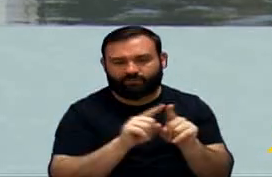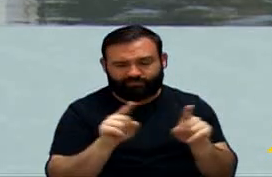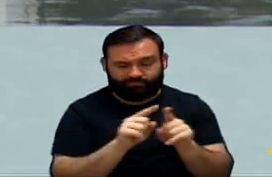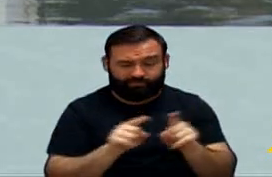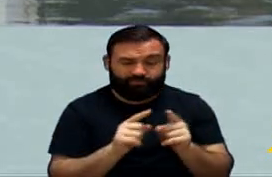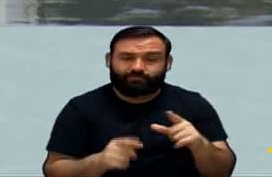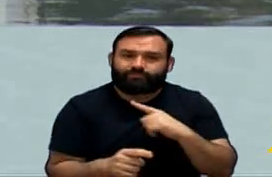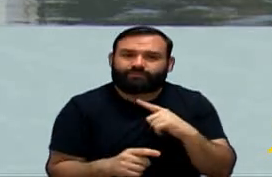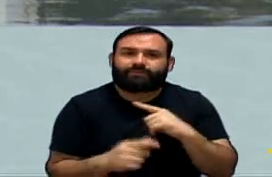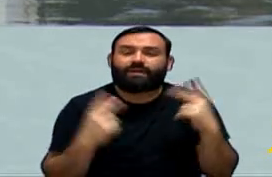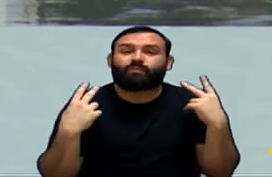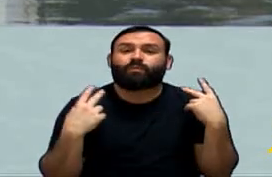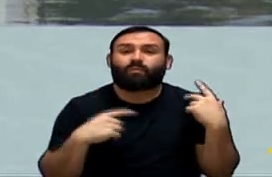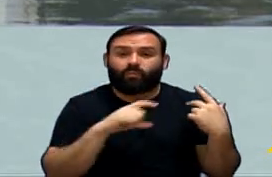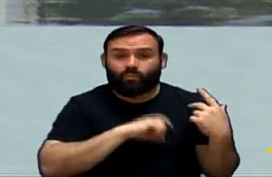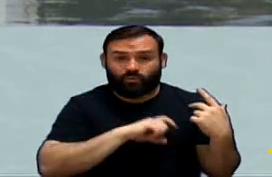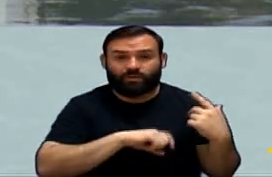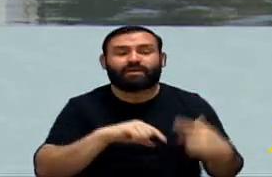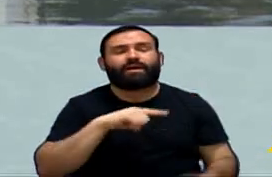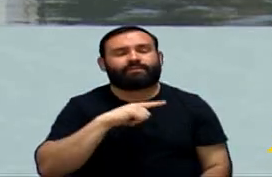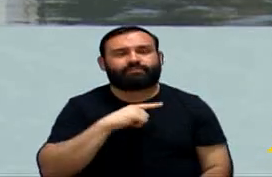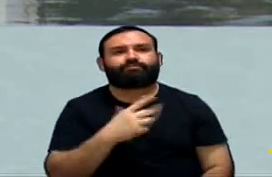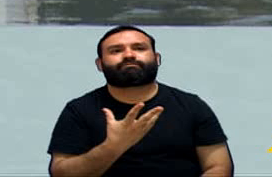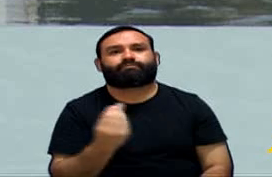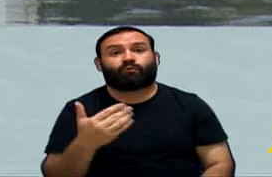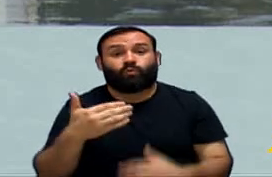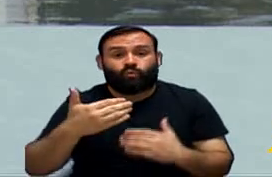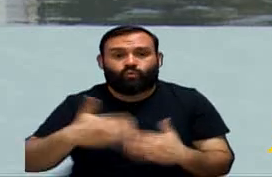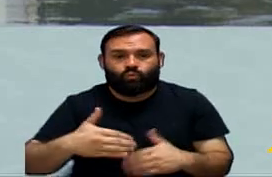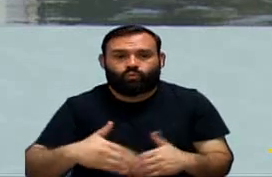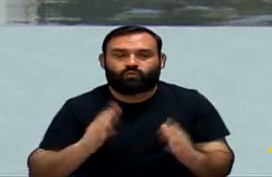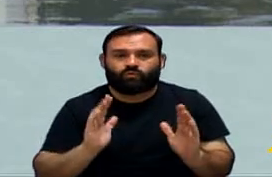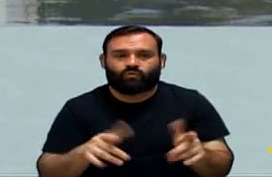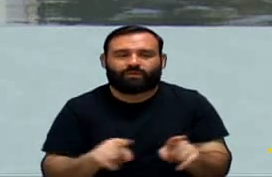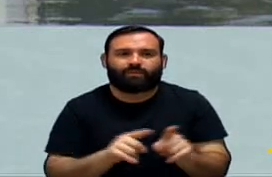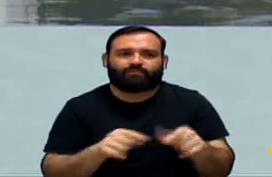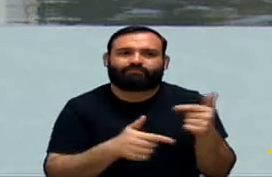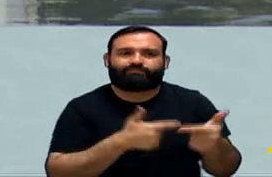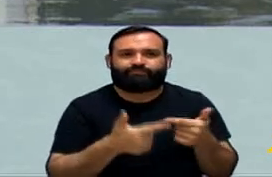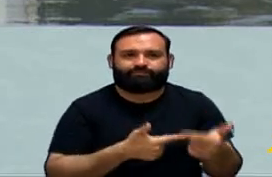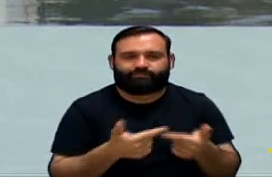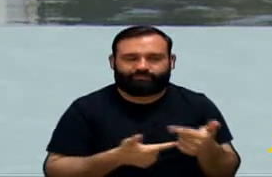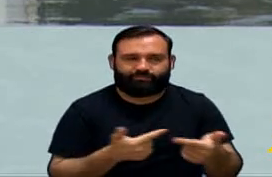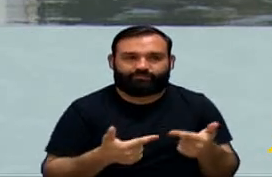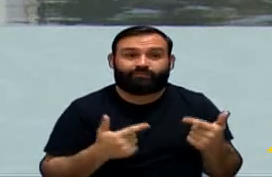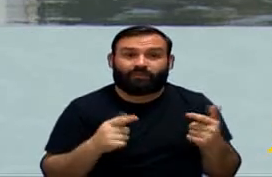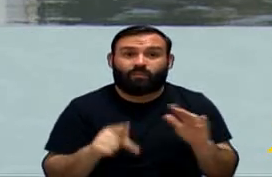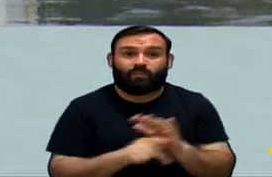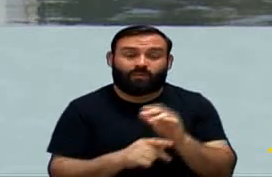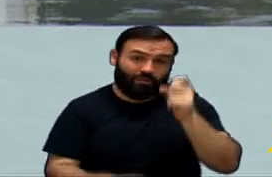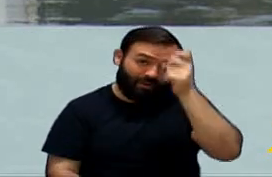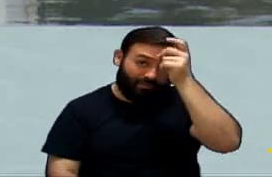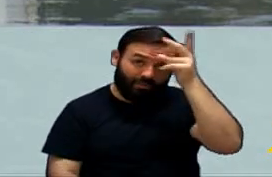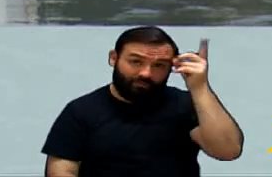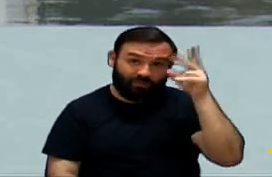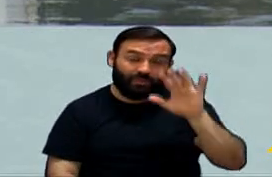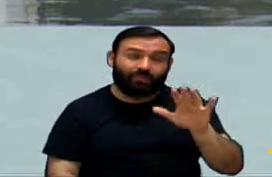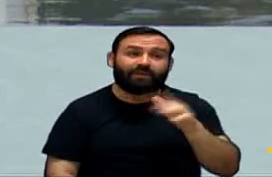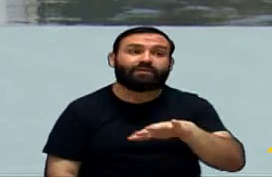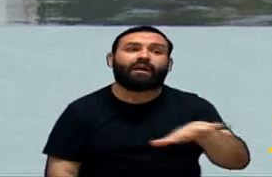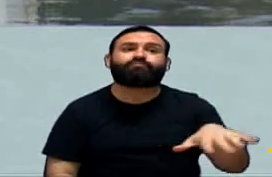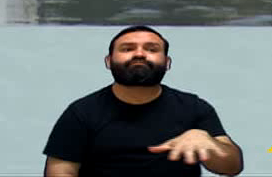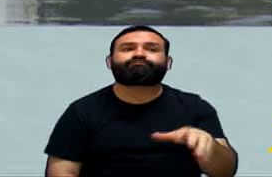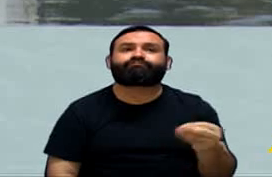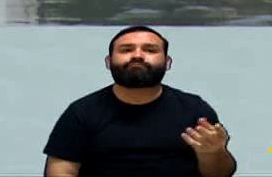que há motoristas suficientes eh concursados que prestam serviço motoristas da prefeitura mas que eles estão